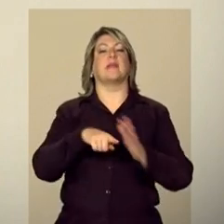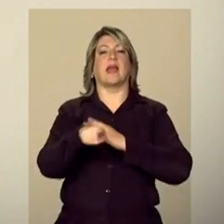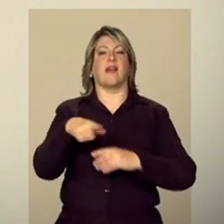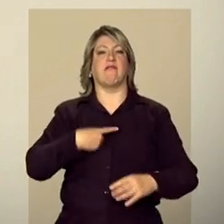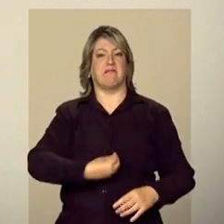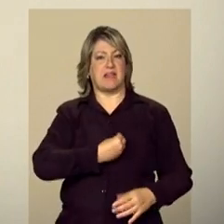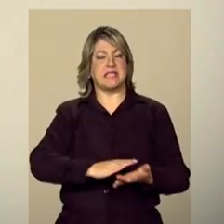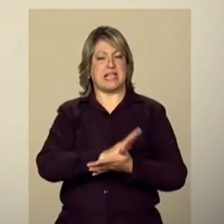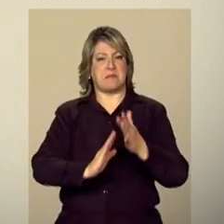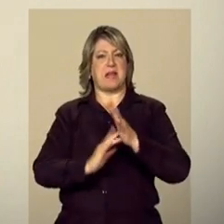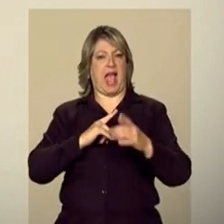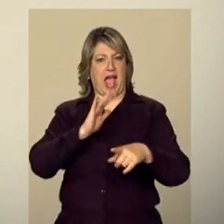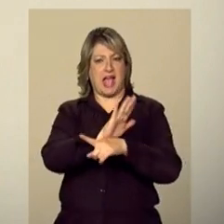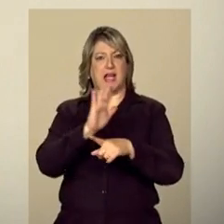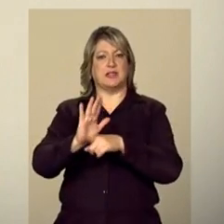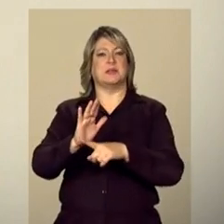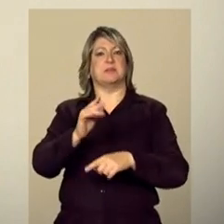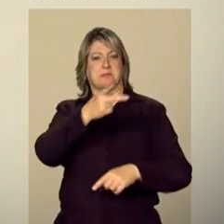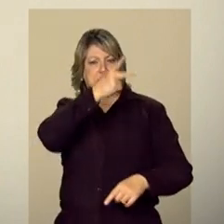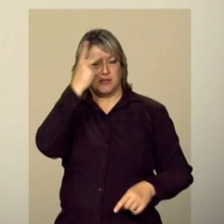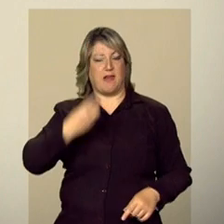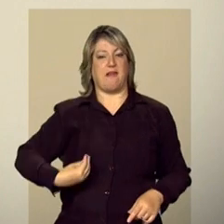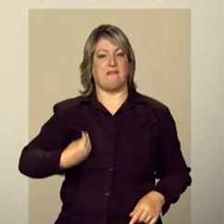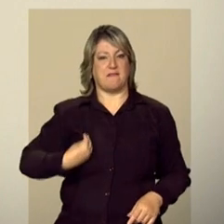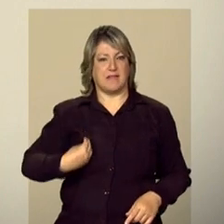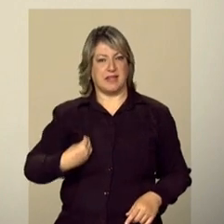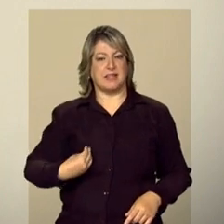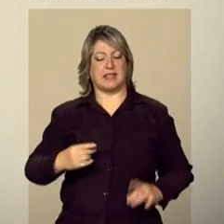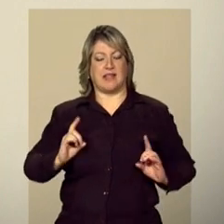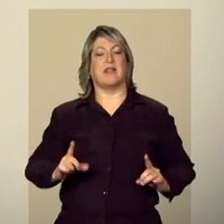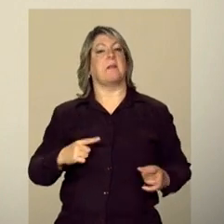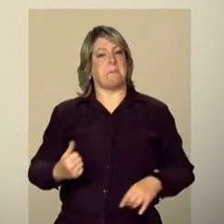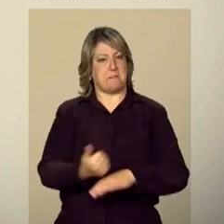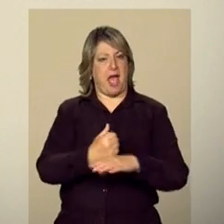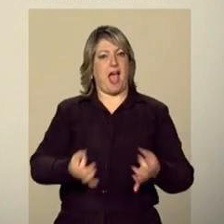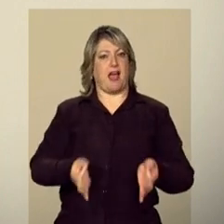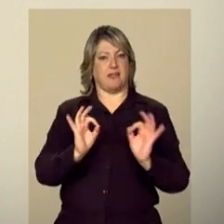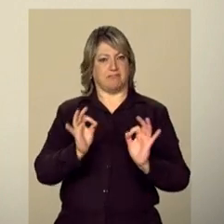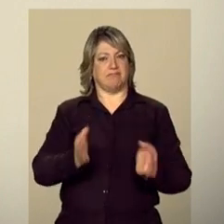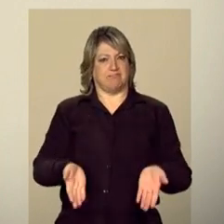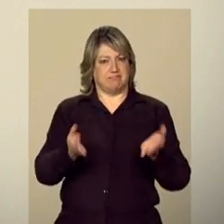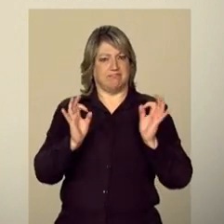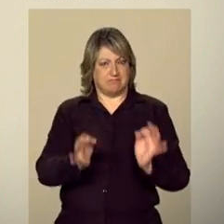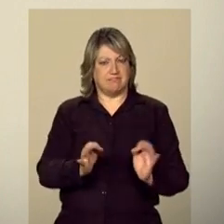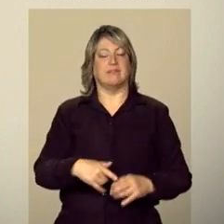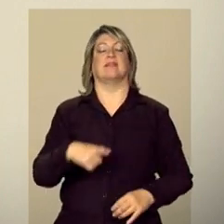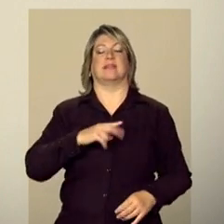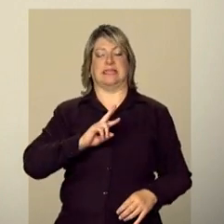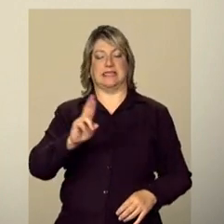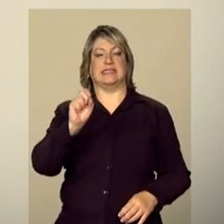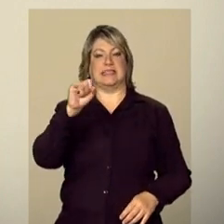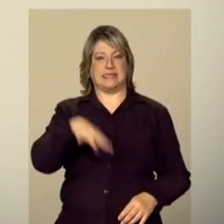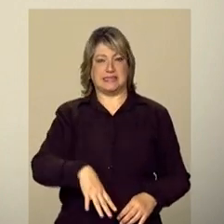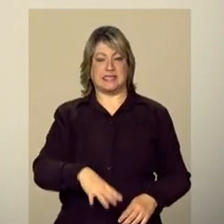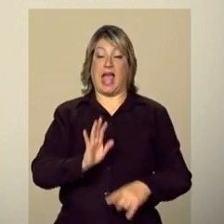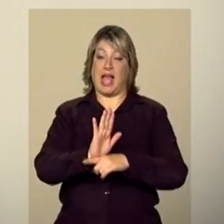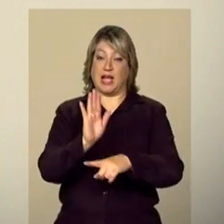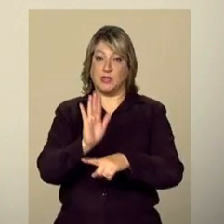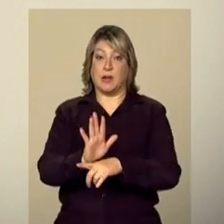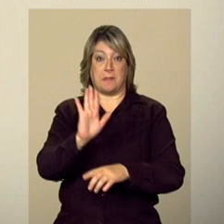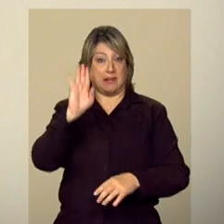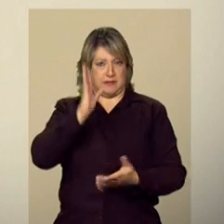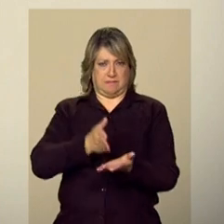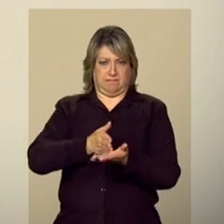mesmo ajudando a mudar a vida das pessoas com deficiência É verdade Luciano com apoio e oportunidade mas também com